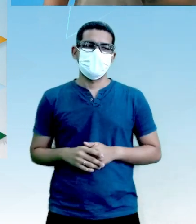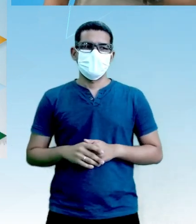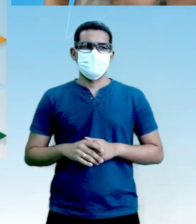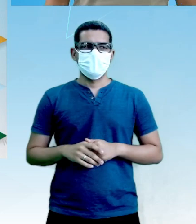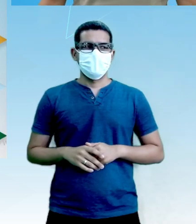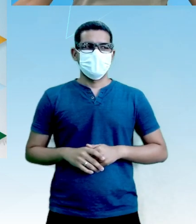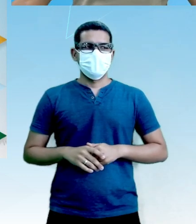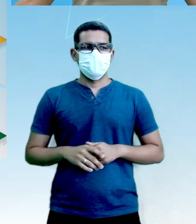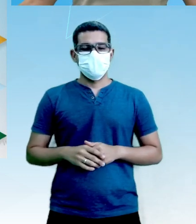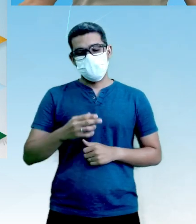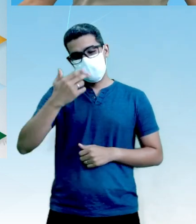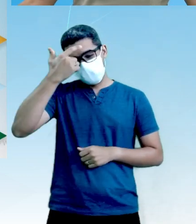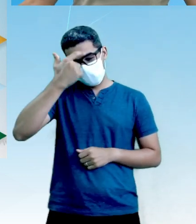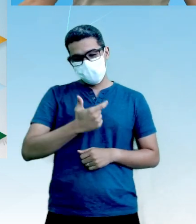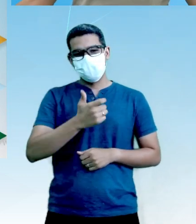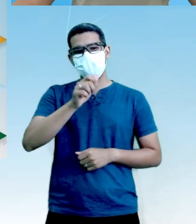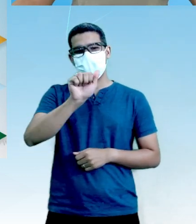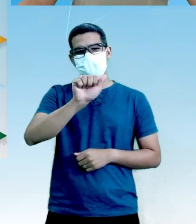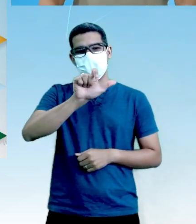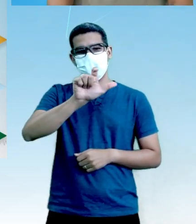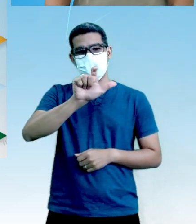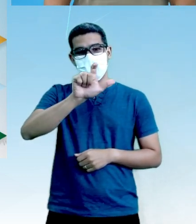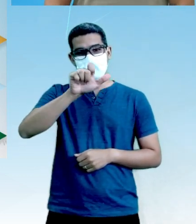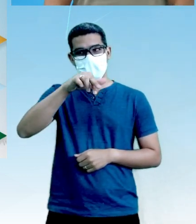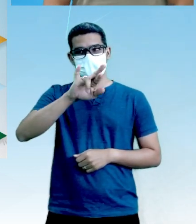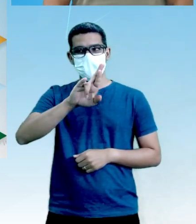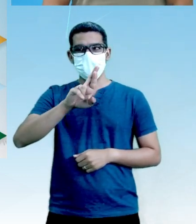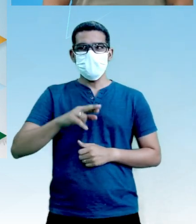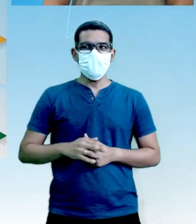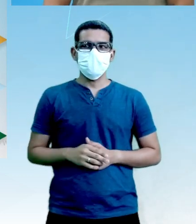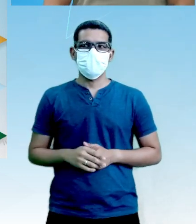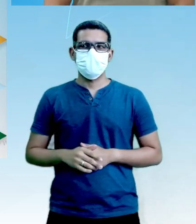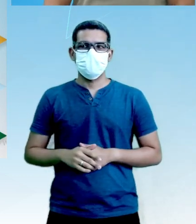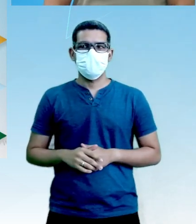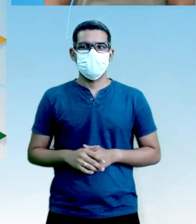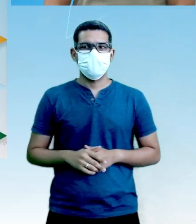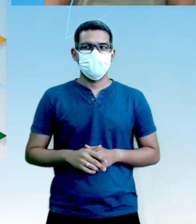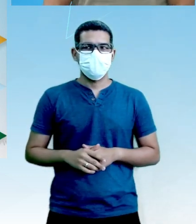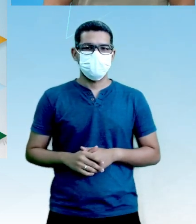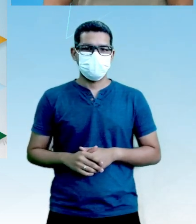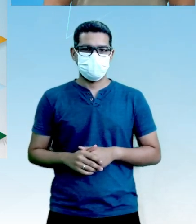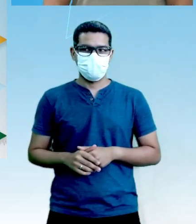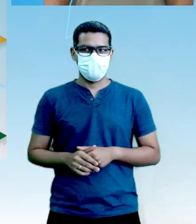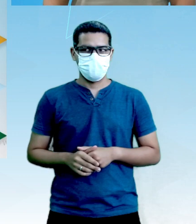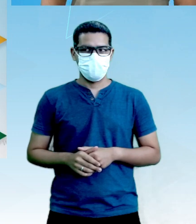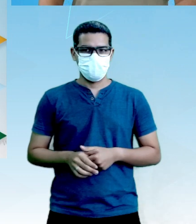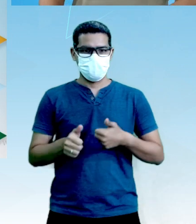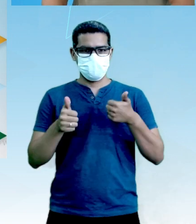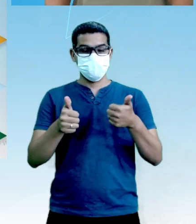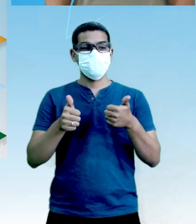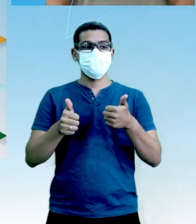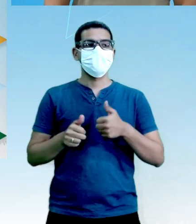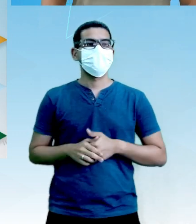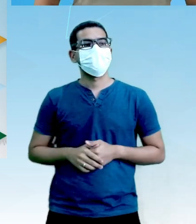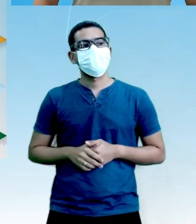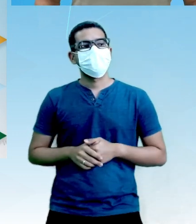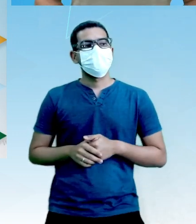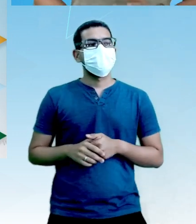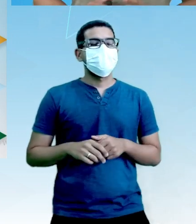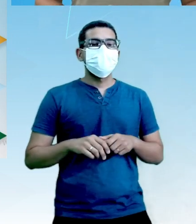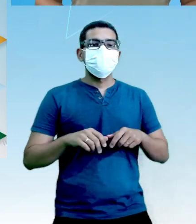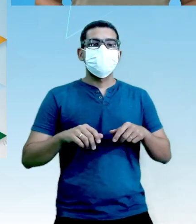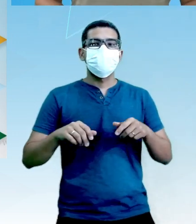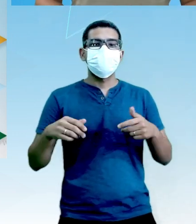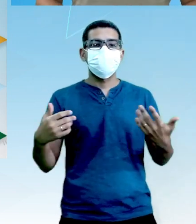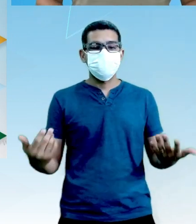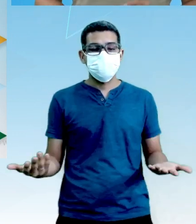para lá, eu sou o professor Almir Serpa para a nossa videoaula de hoje, número 13. Fechou? Vamos lá então. Ó,